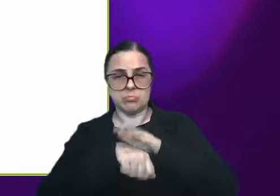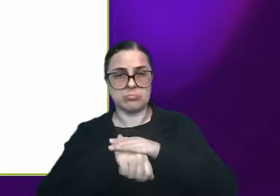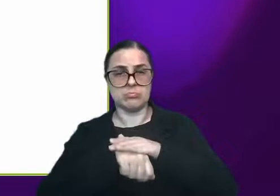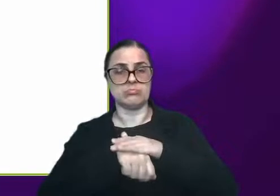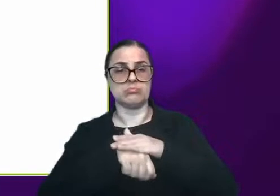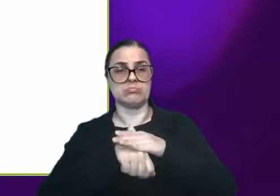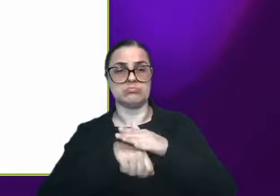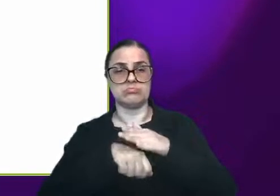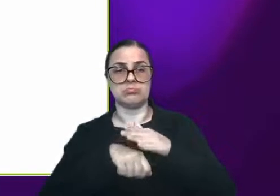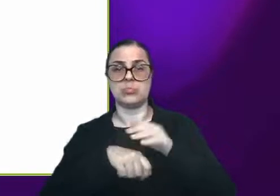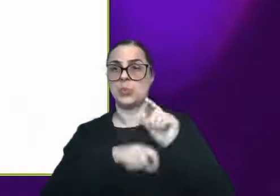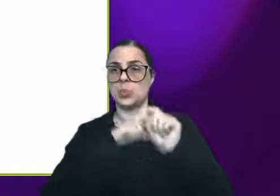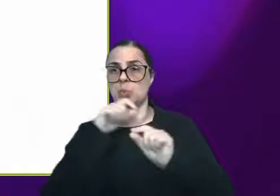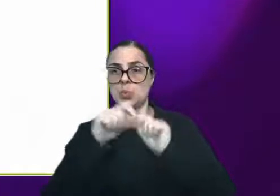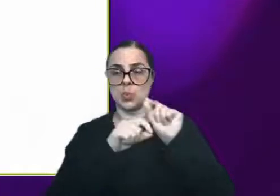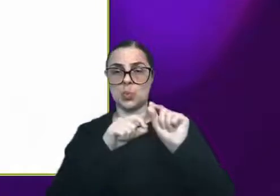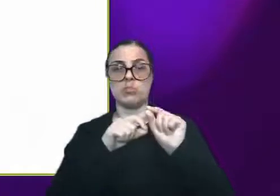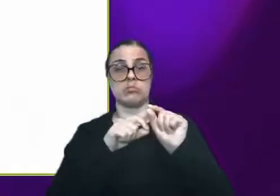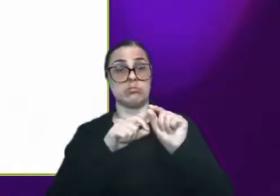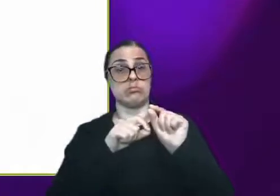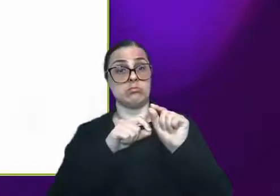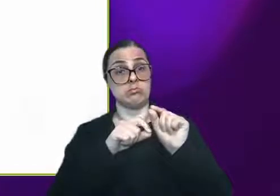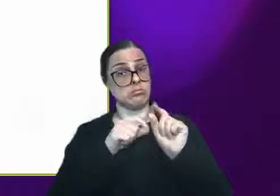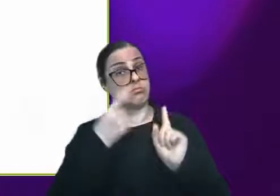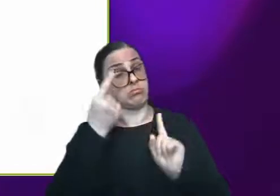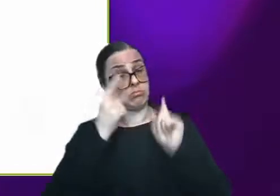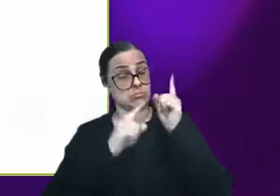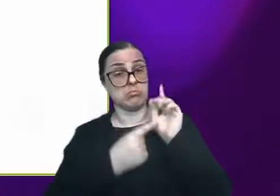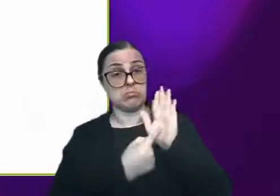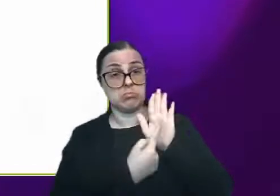de situações. Nesta